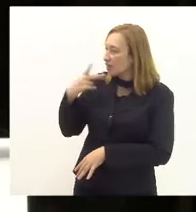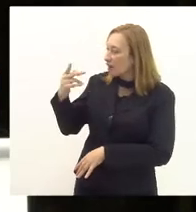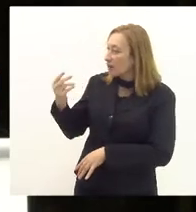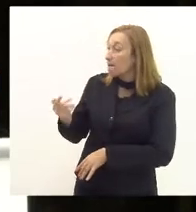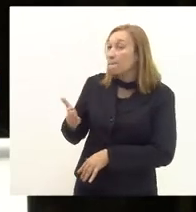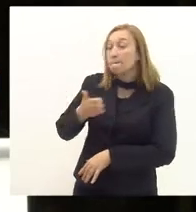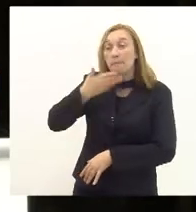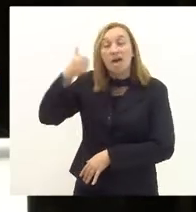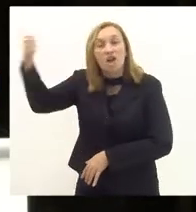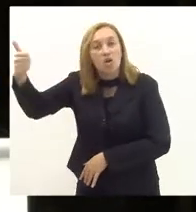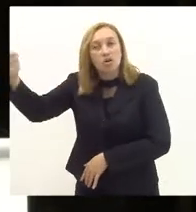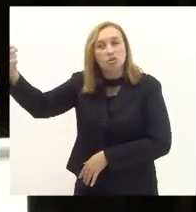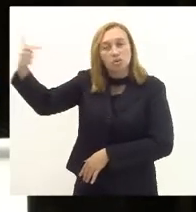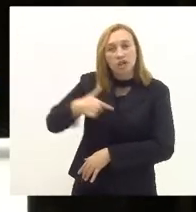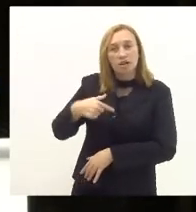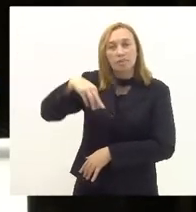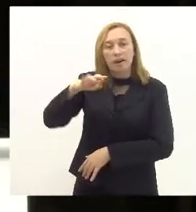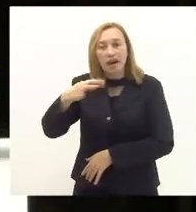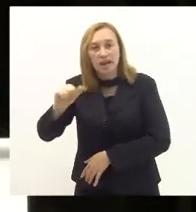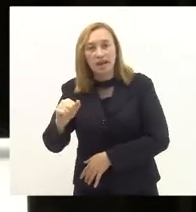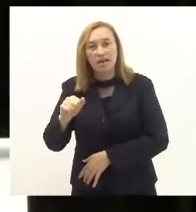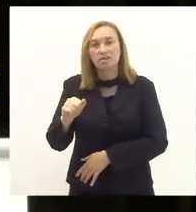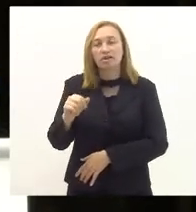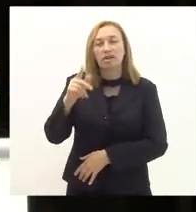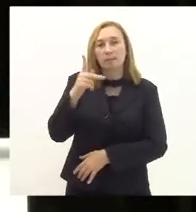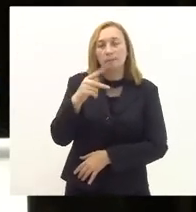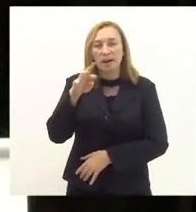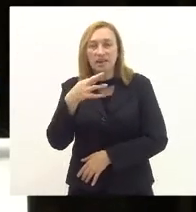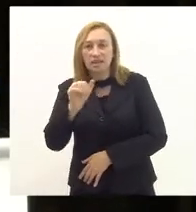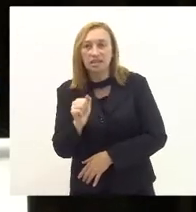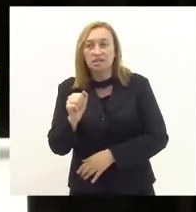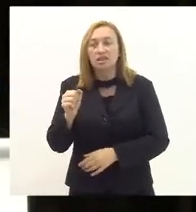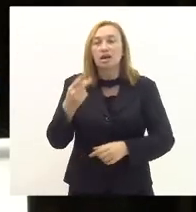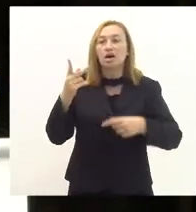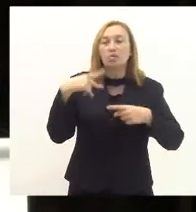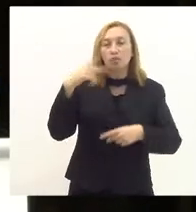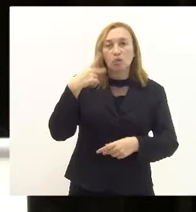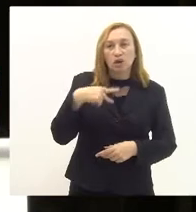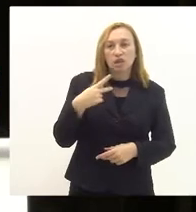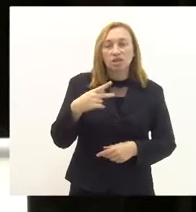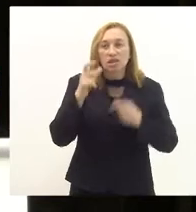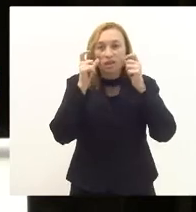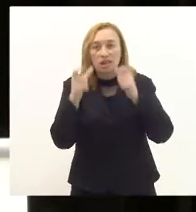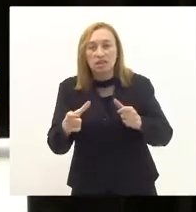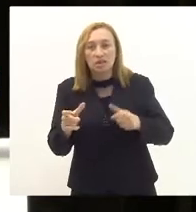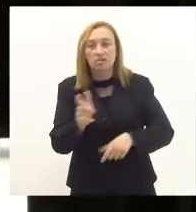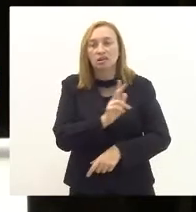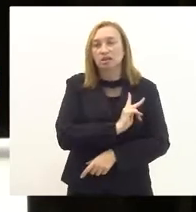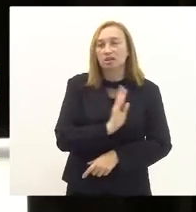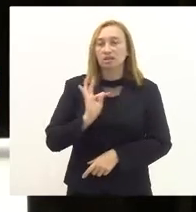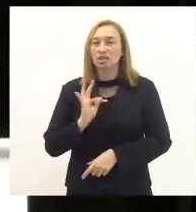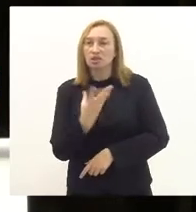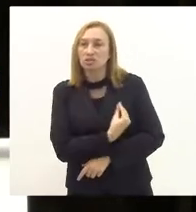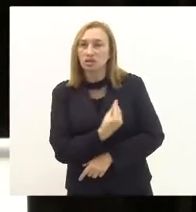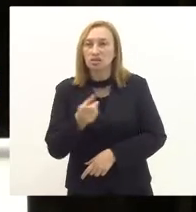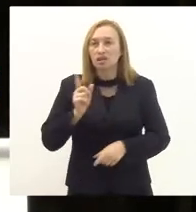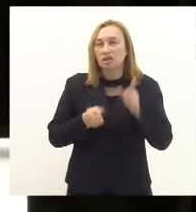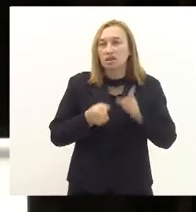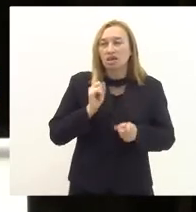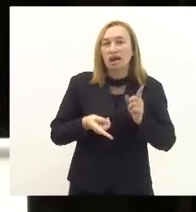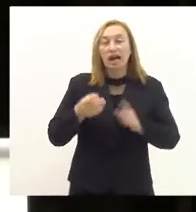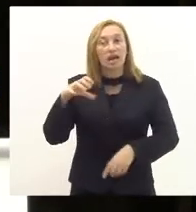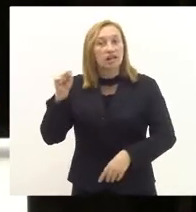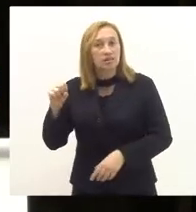eu, Maria Eduarda e Patrícia, das políticas de atenção a travestis e transexuais, a